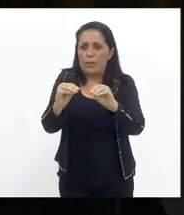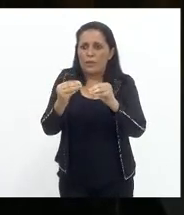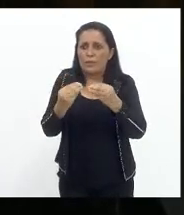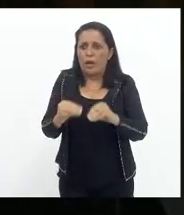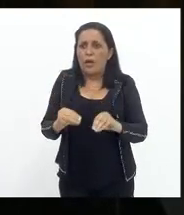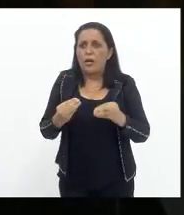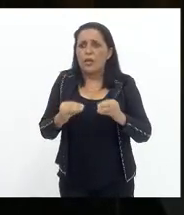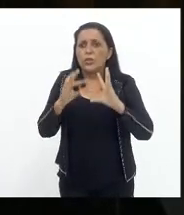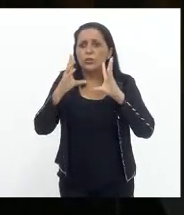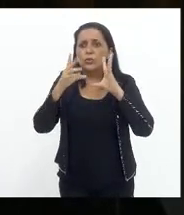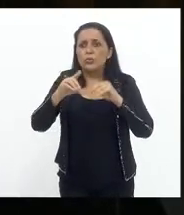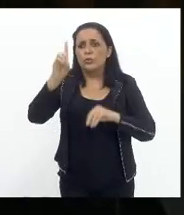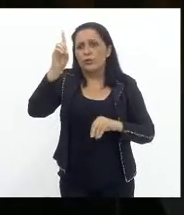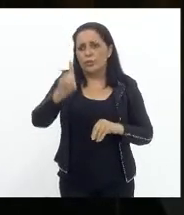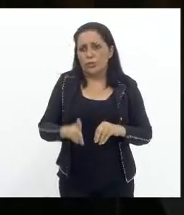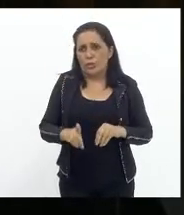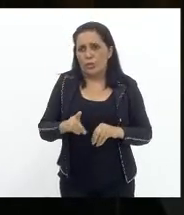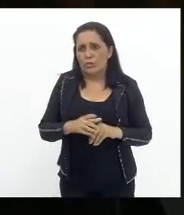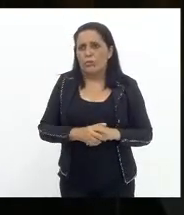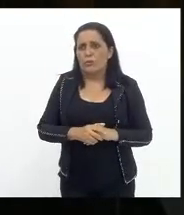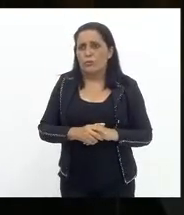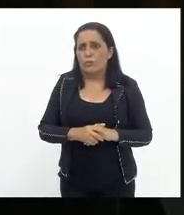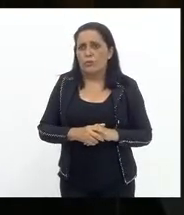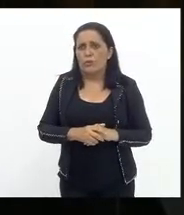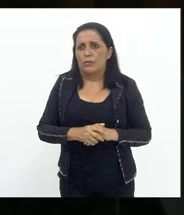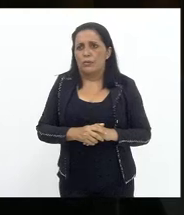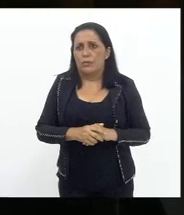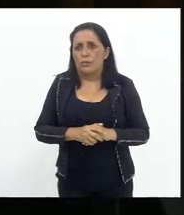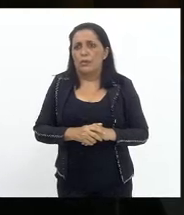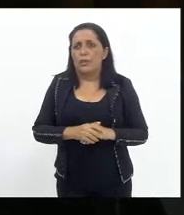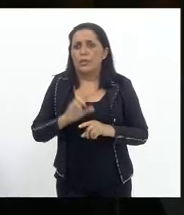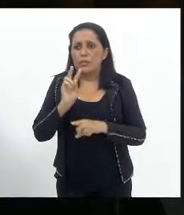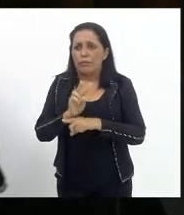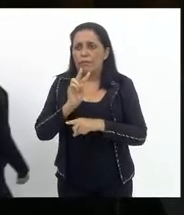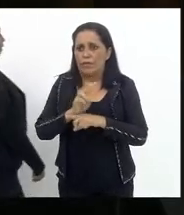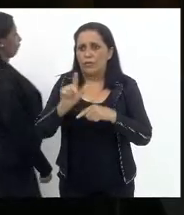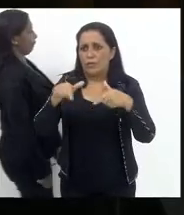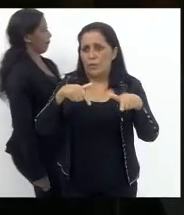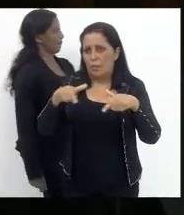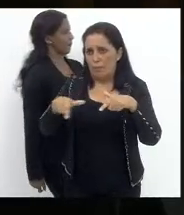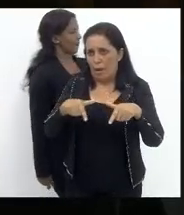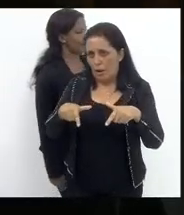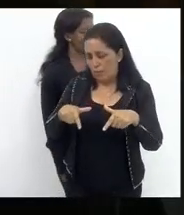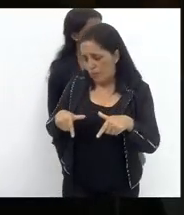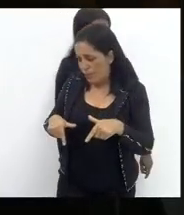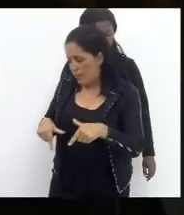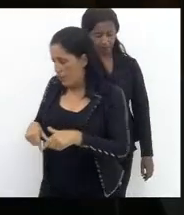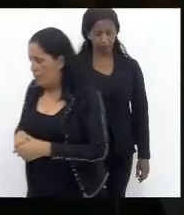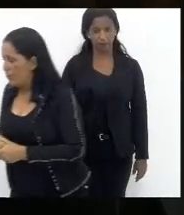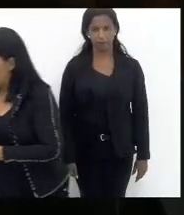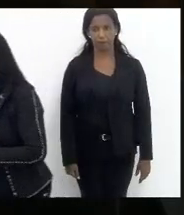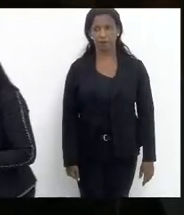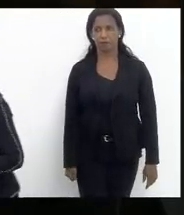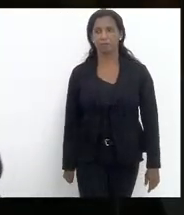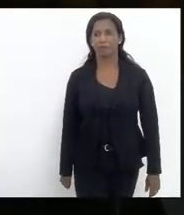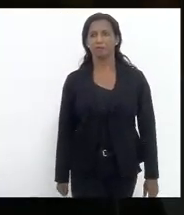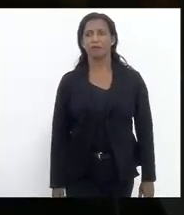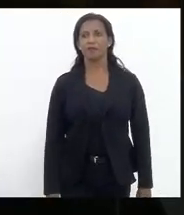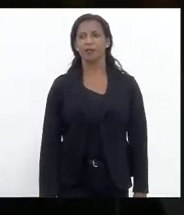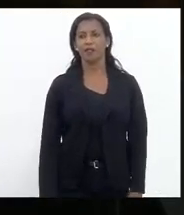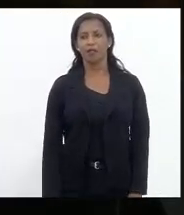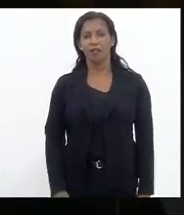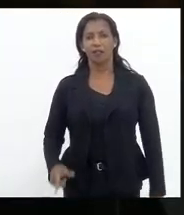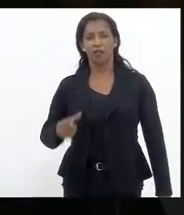e senhoras têm direito. Então, por uma razão óbvia, em defesa do trabalho abnegado, devocionado dos